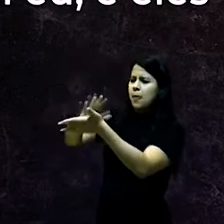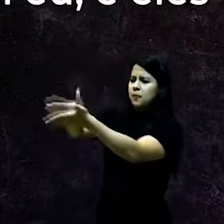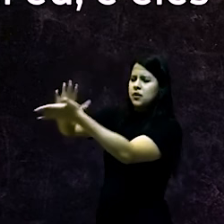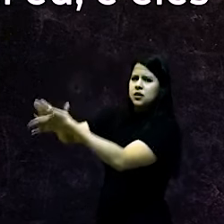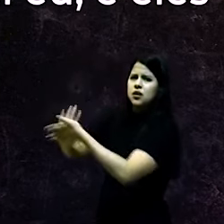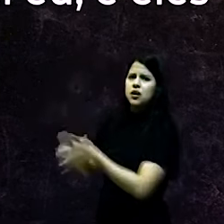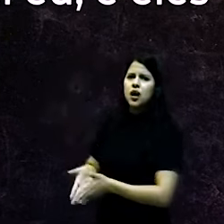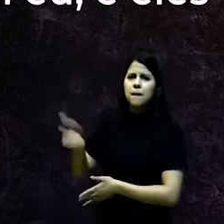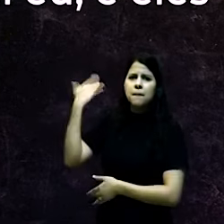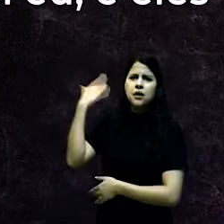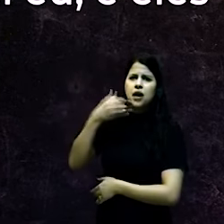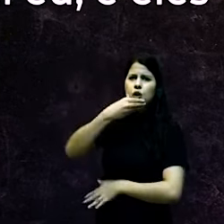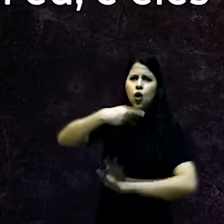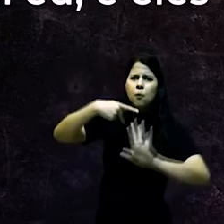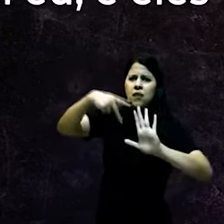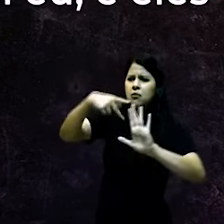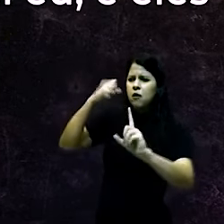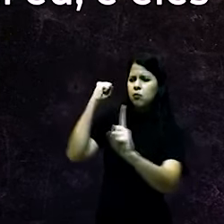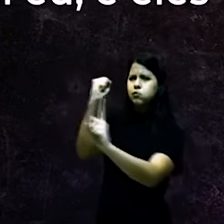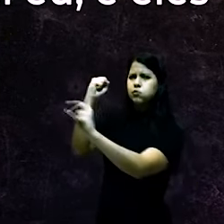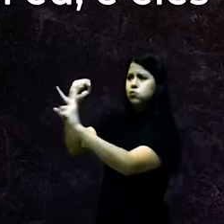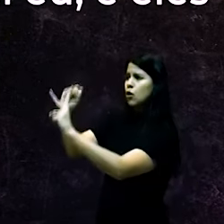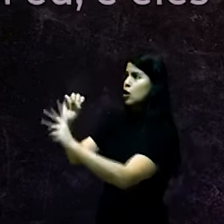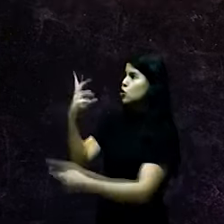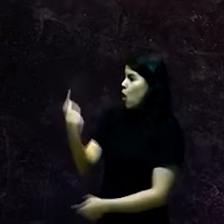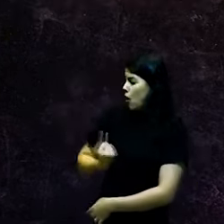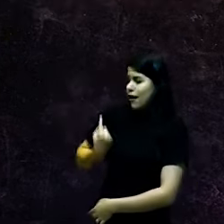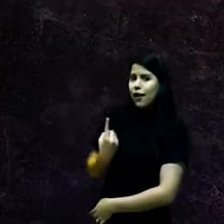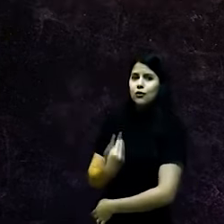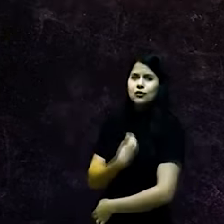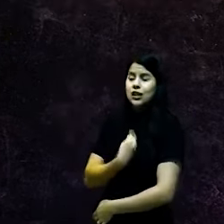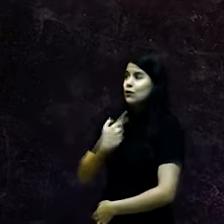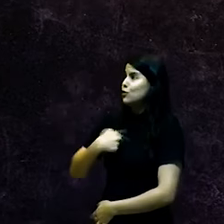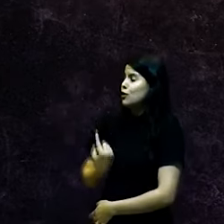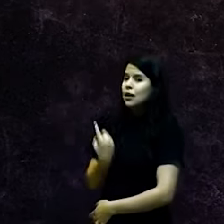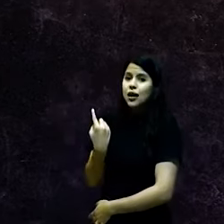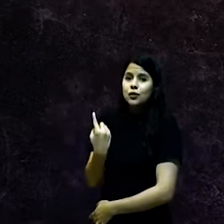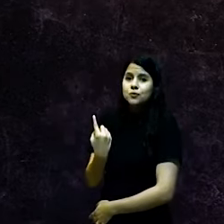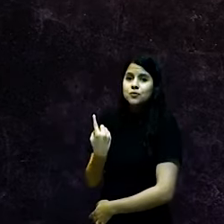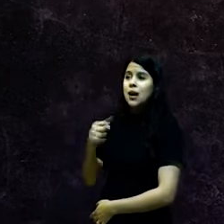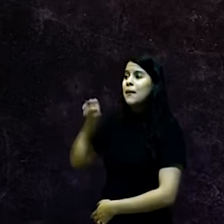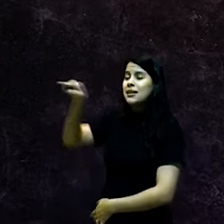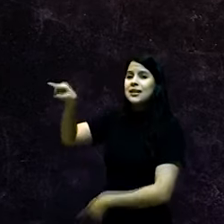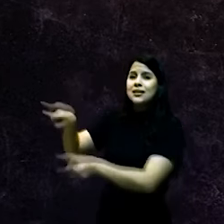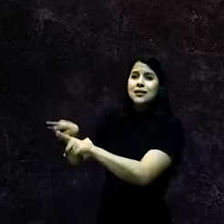os profetas à espada. Só fiquei eu. E eles estão querendo